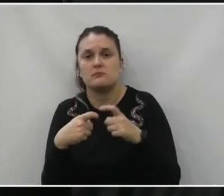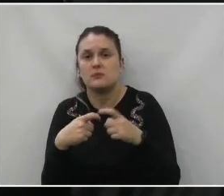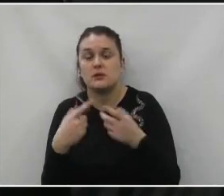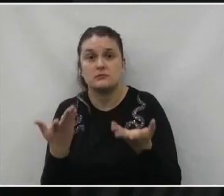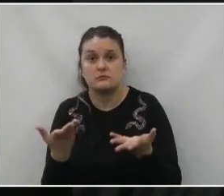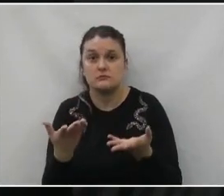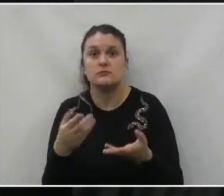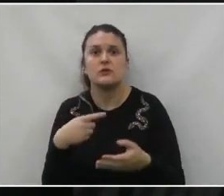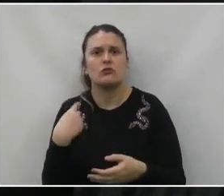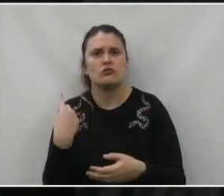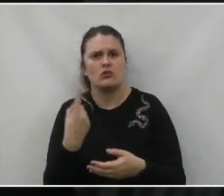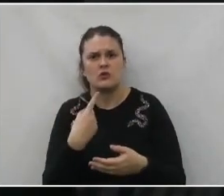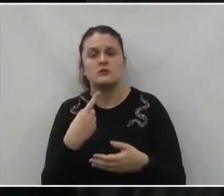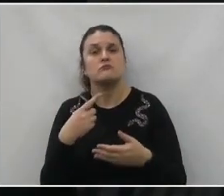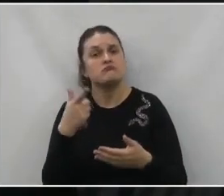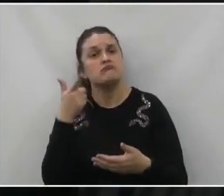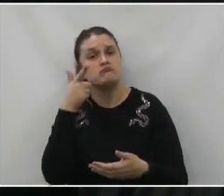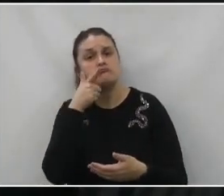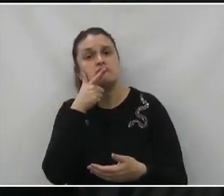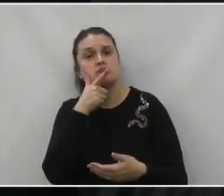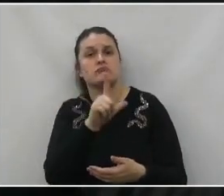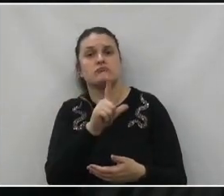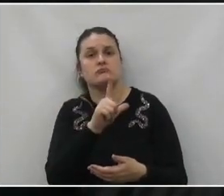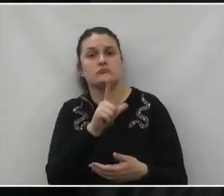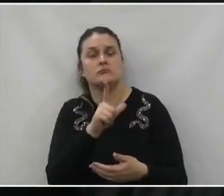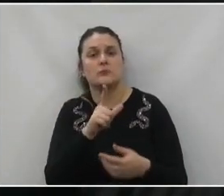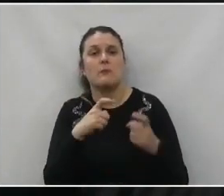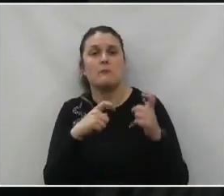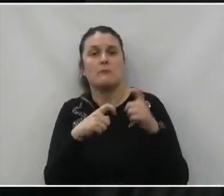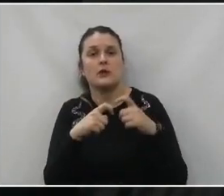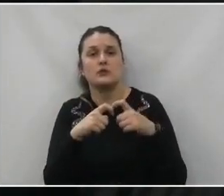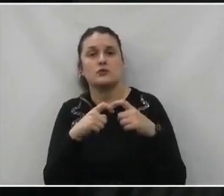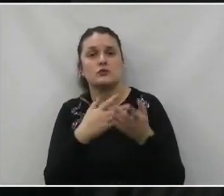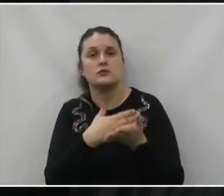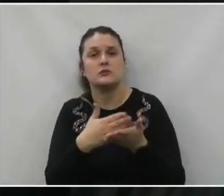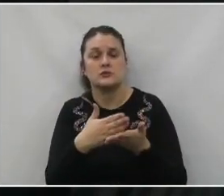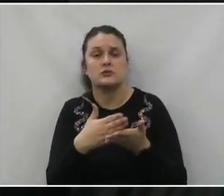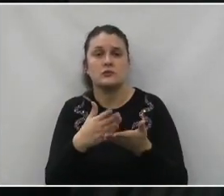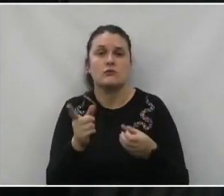e tivemos êxitos nessa conversa.